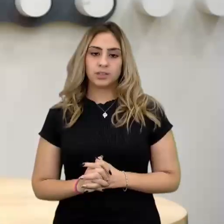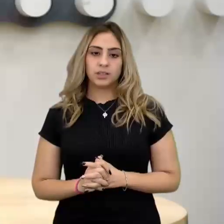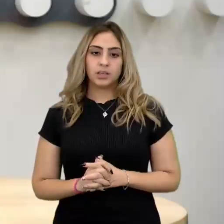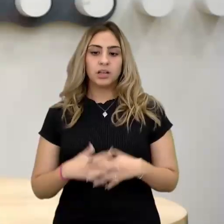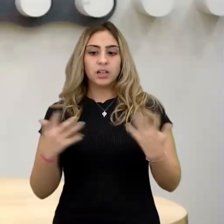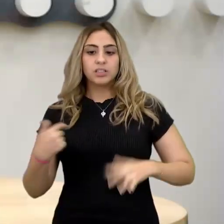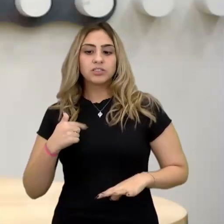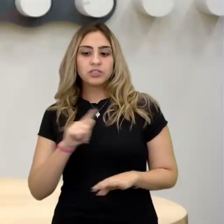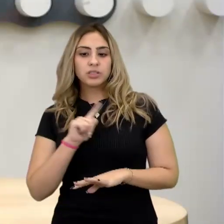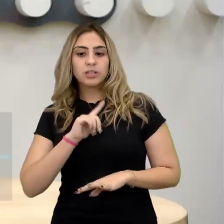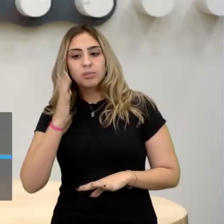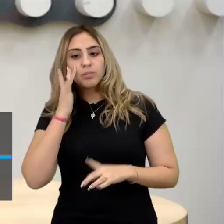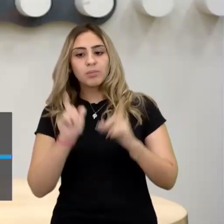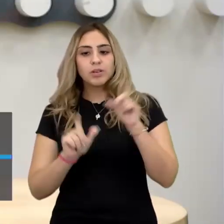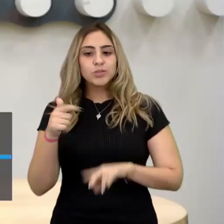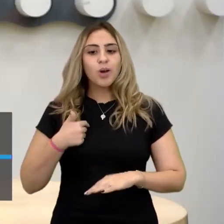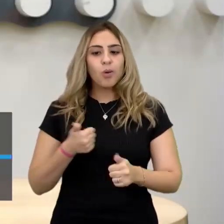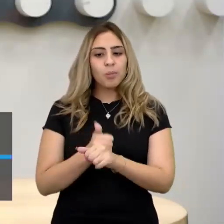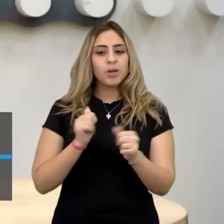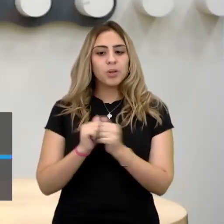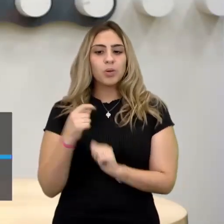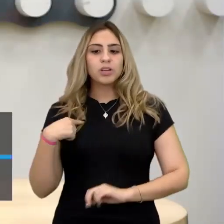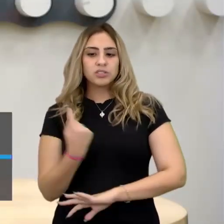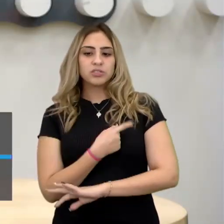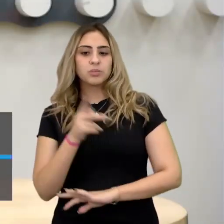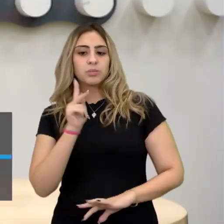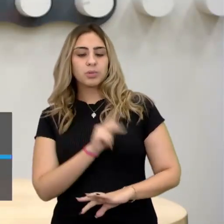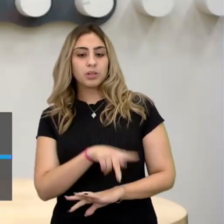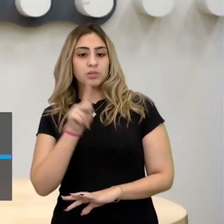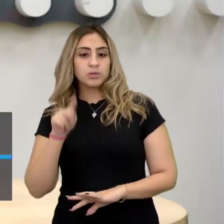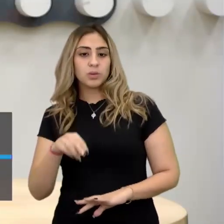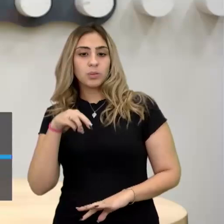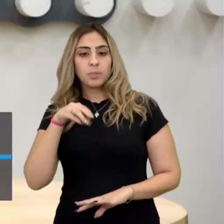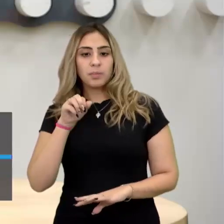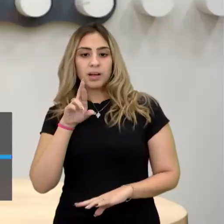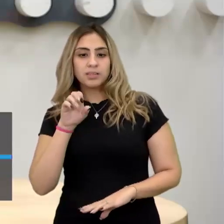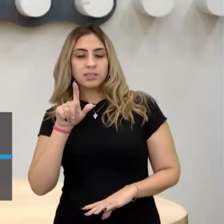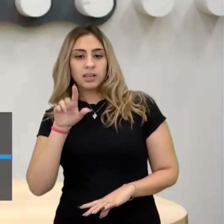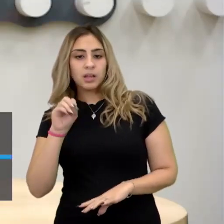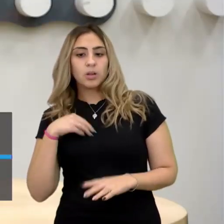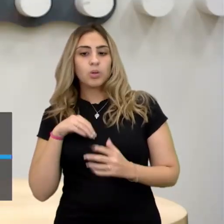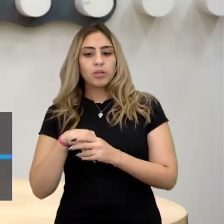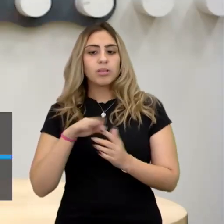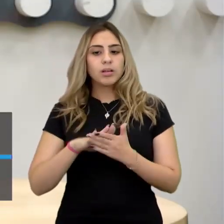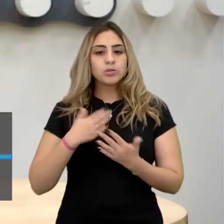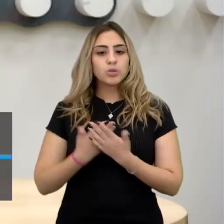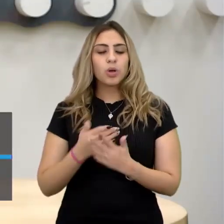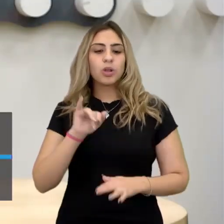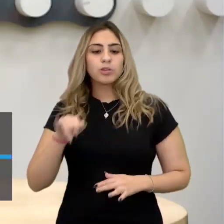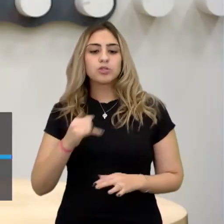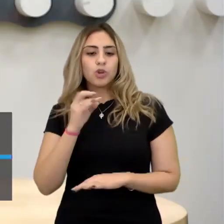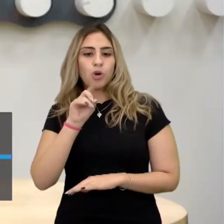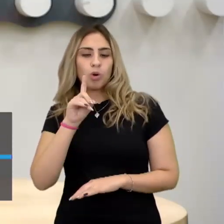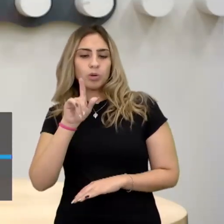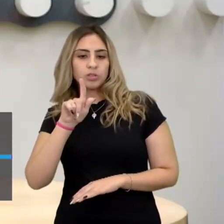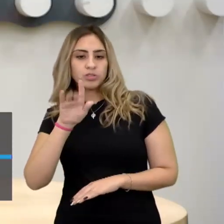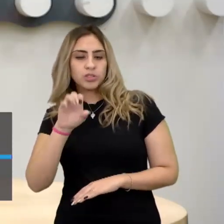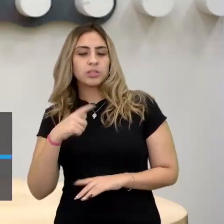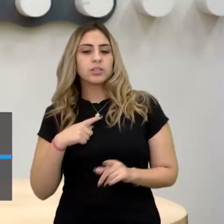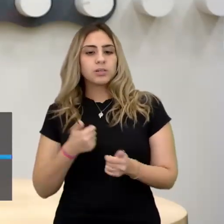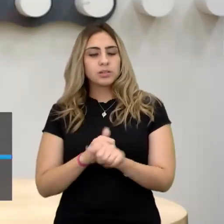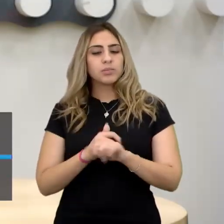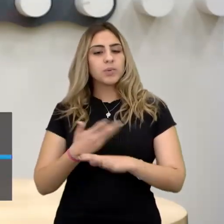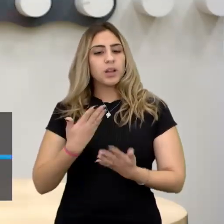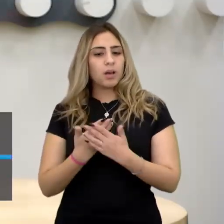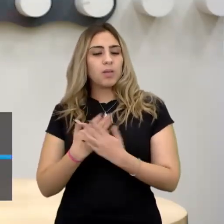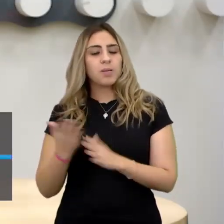E a gente tem aqui a galera acompanhando com a gente, o professor Marcelo, né, da escola Jorge Rame, e outros alunos acompanhando